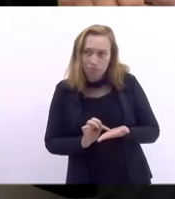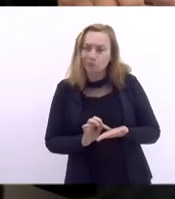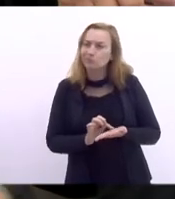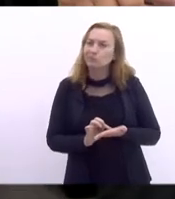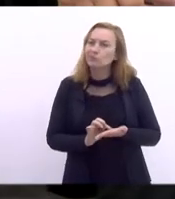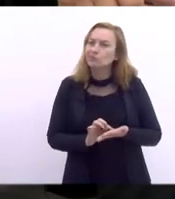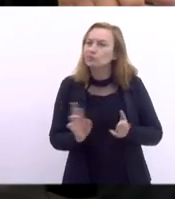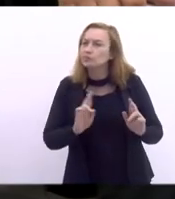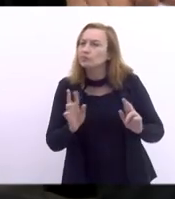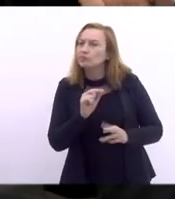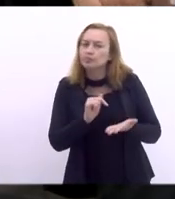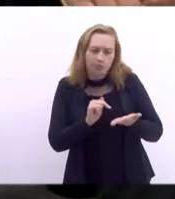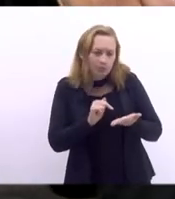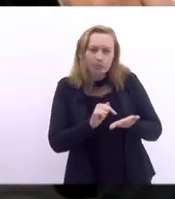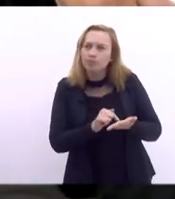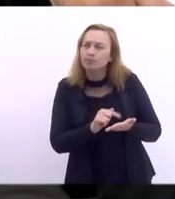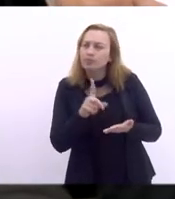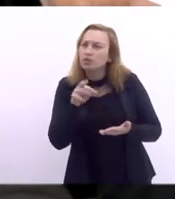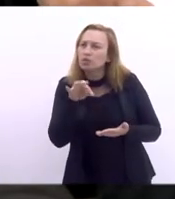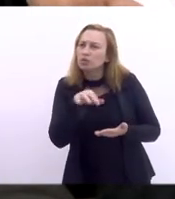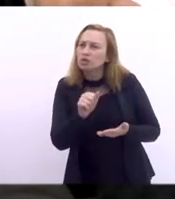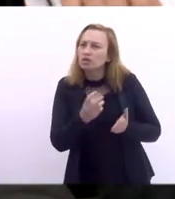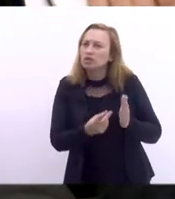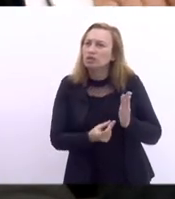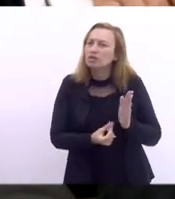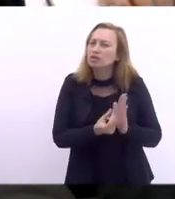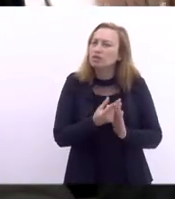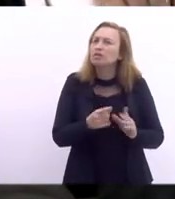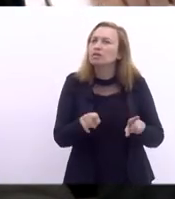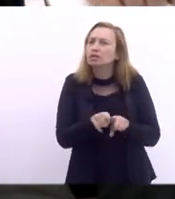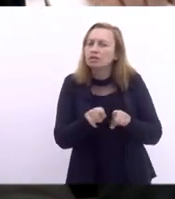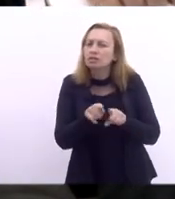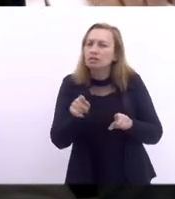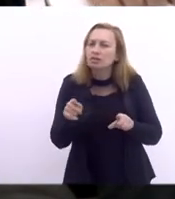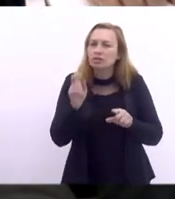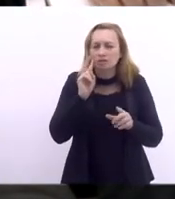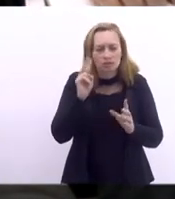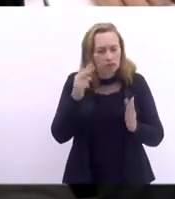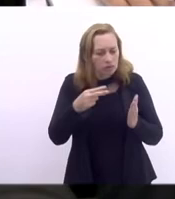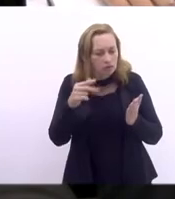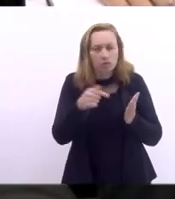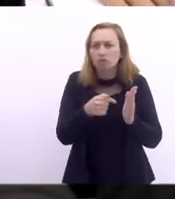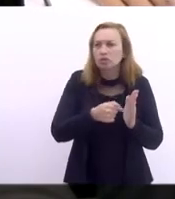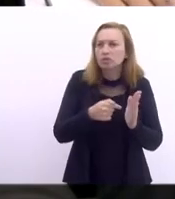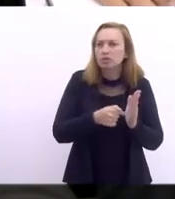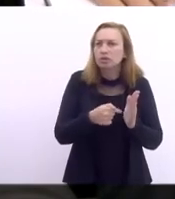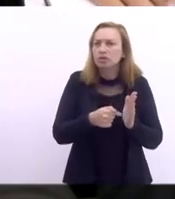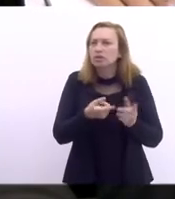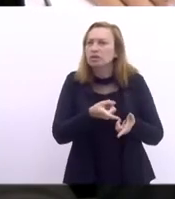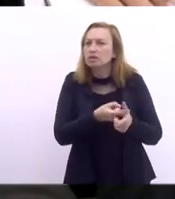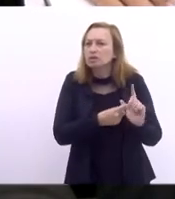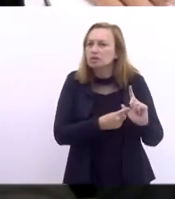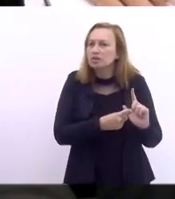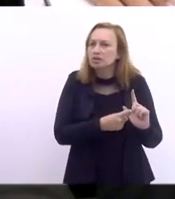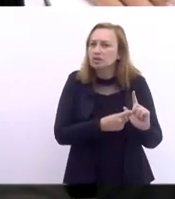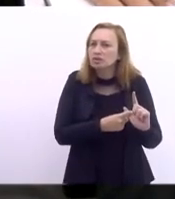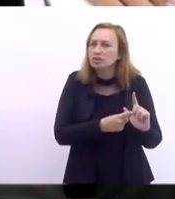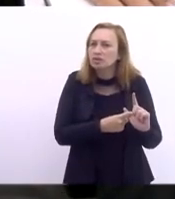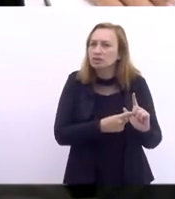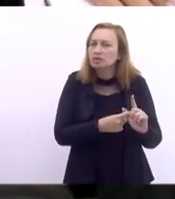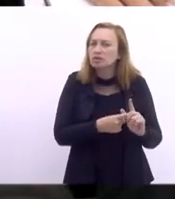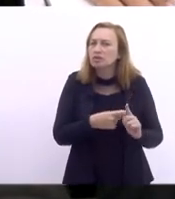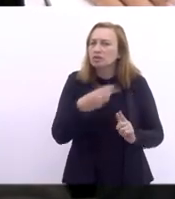e em relação aqui é a auditoria financeira também a gente chama atenção aqui para questão da Areia tarde vida de